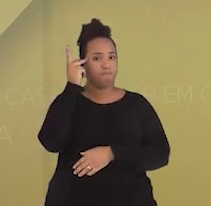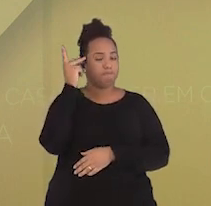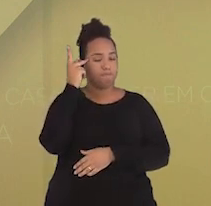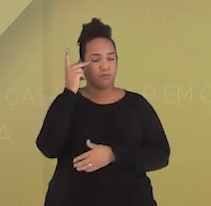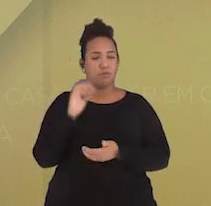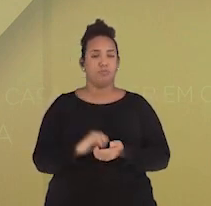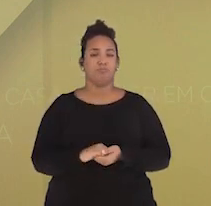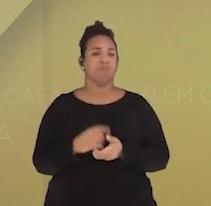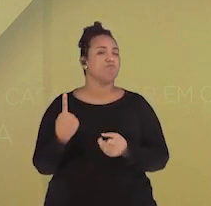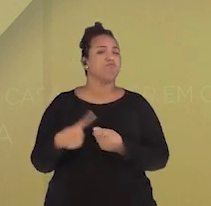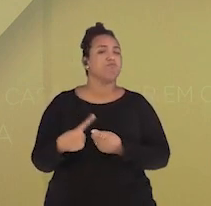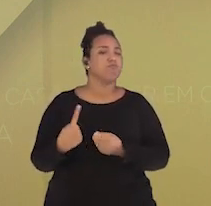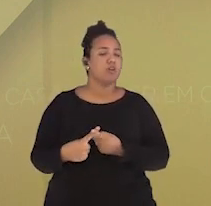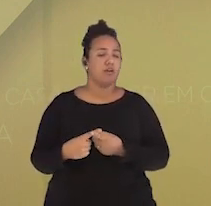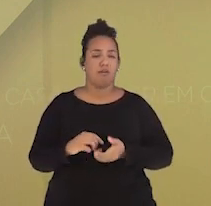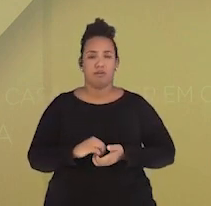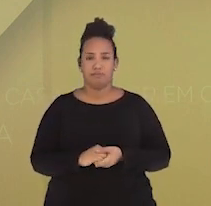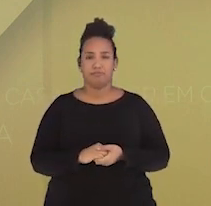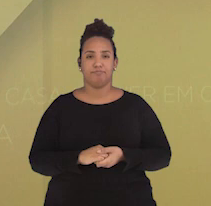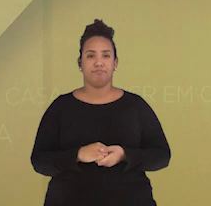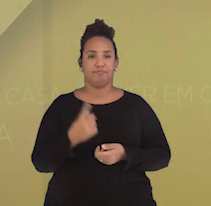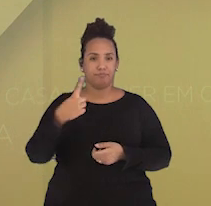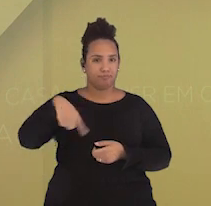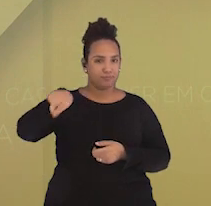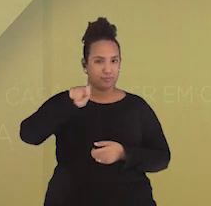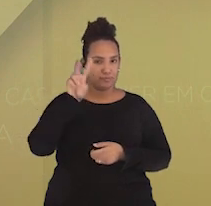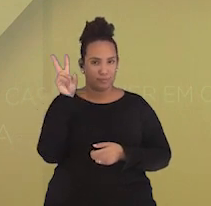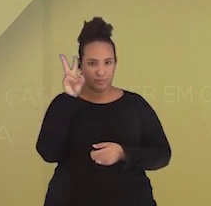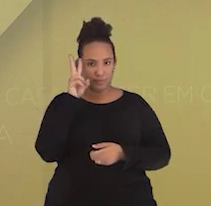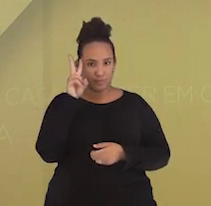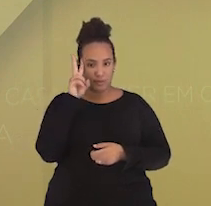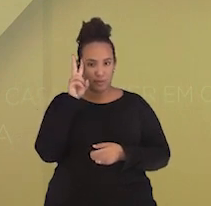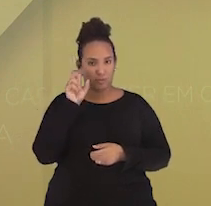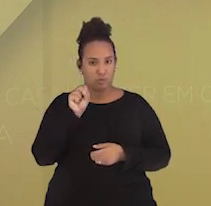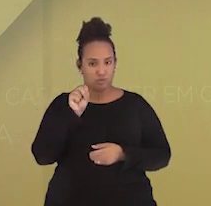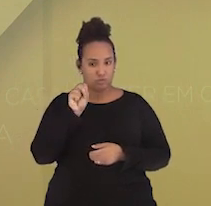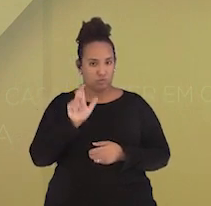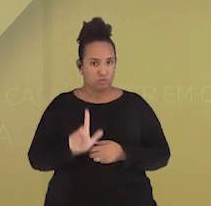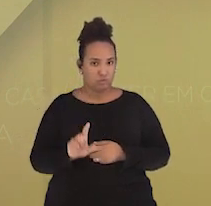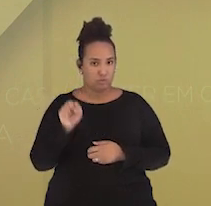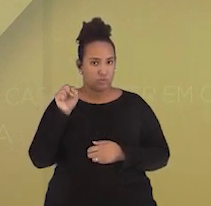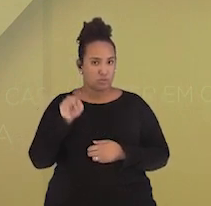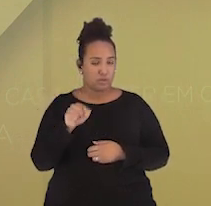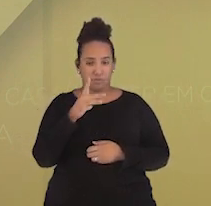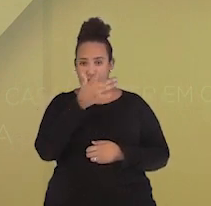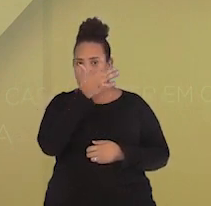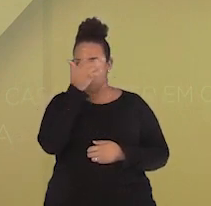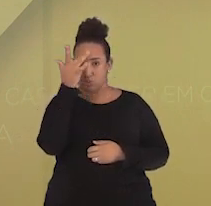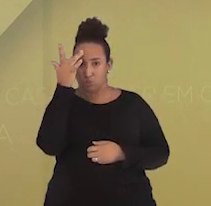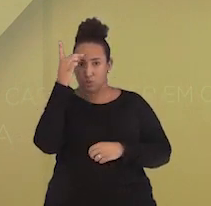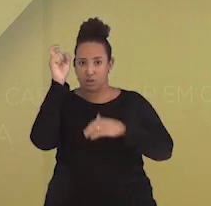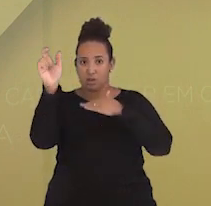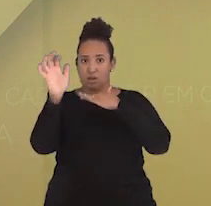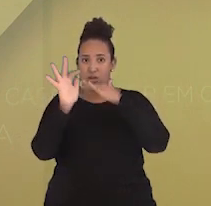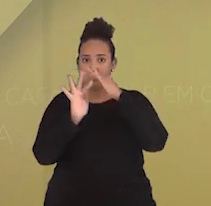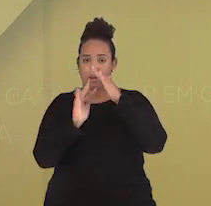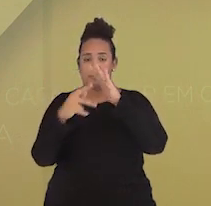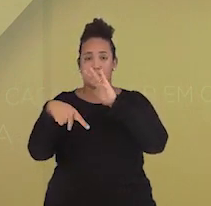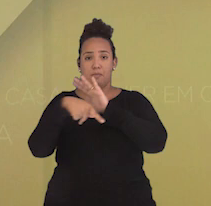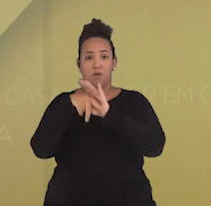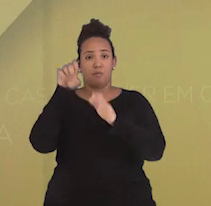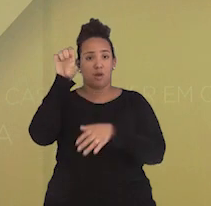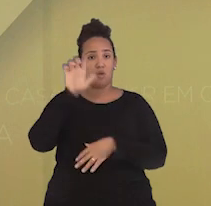quê? Talvez vocês se lembrem que a região sul era muito procurada por imigrantes